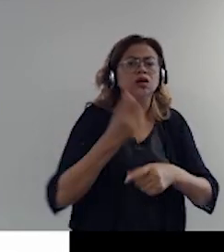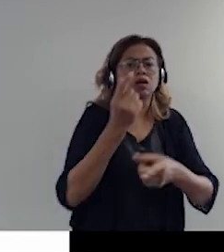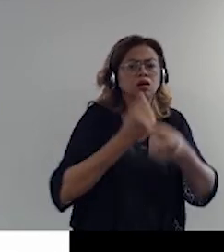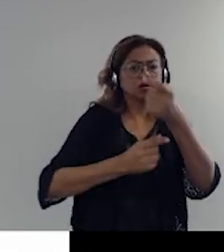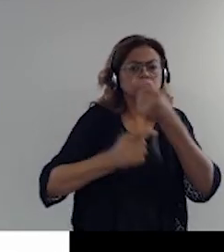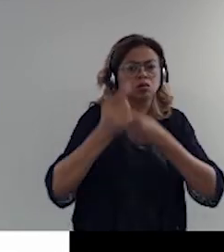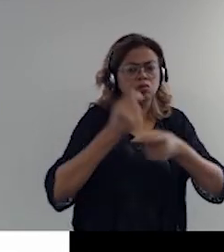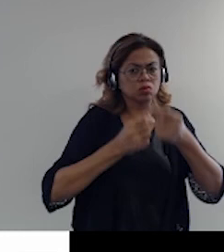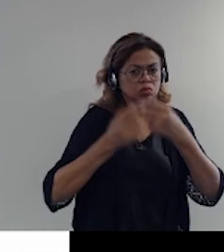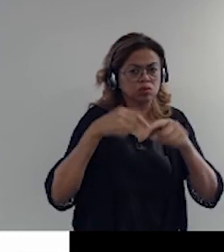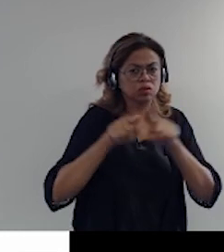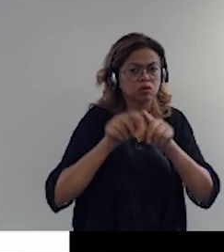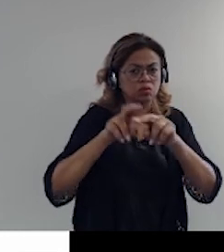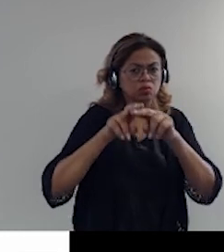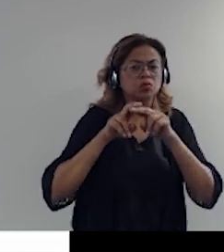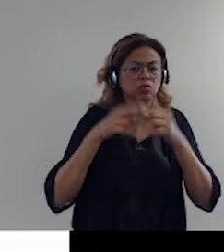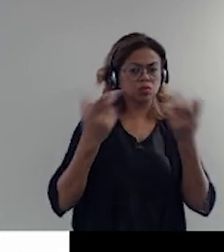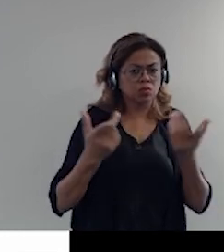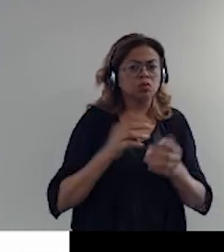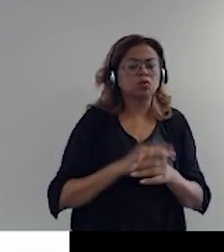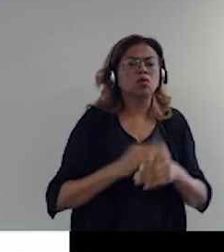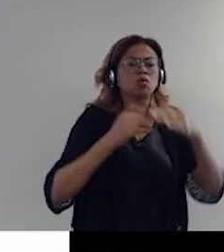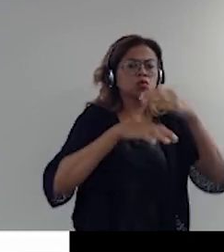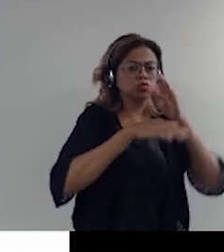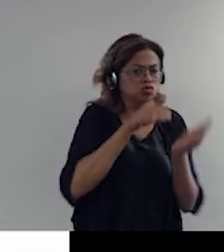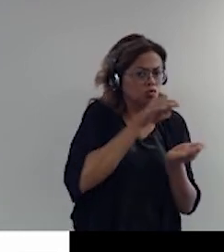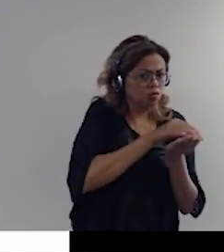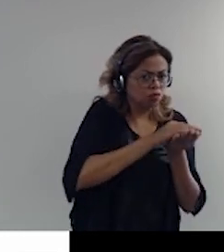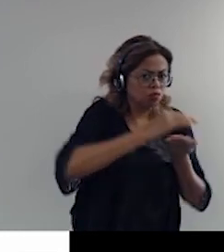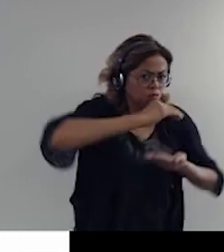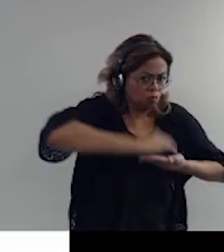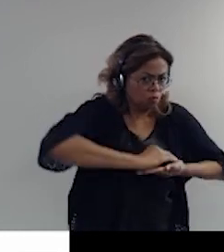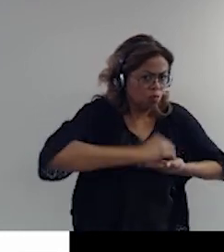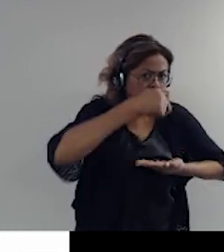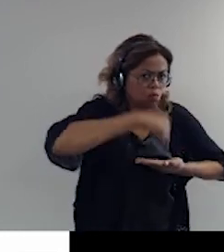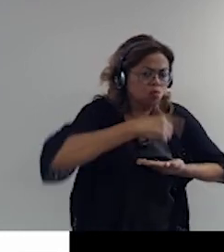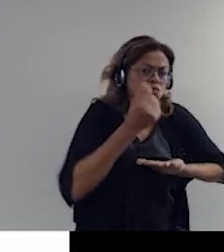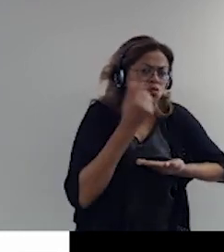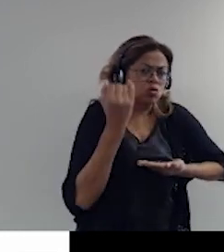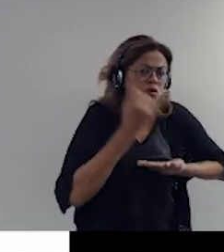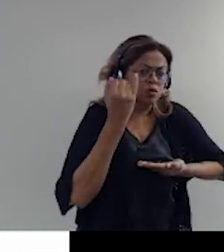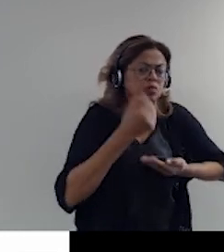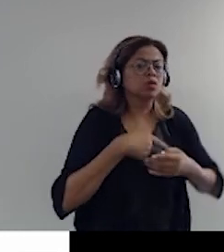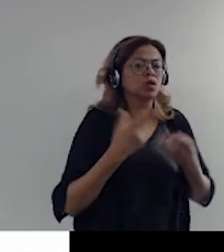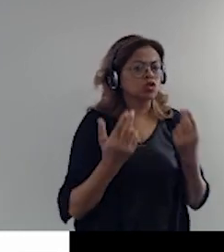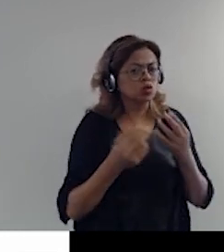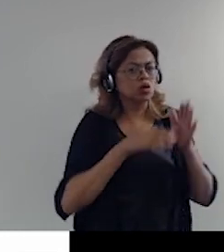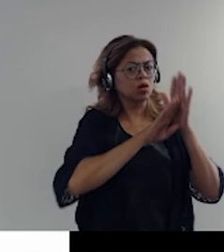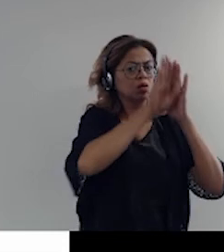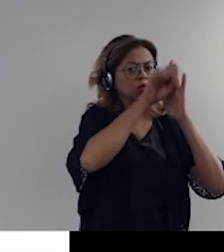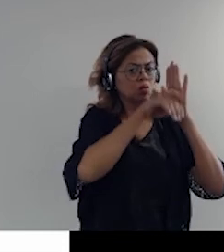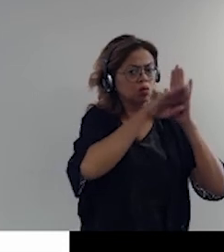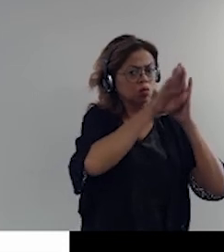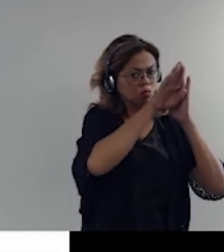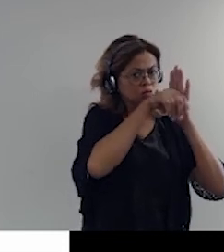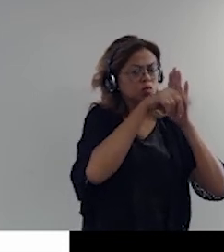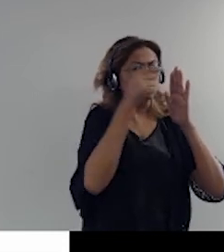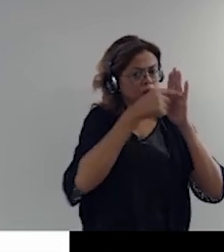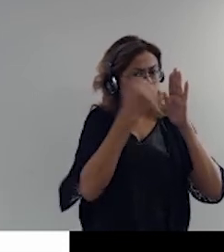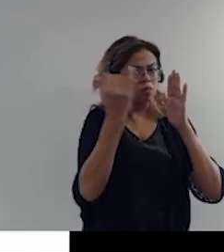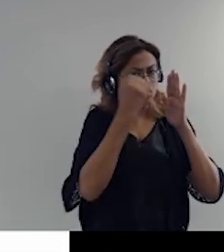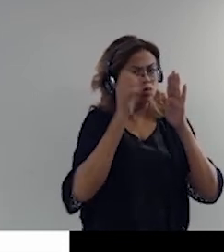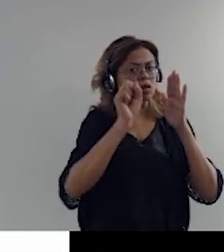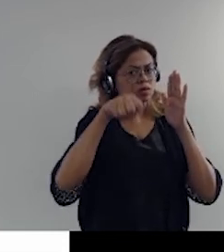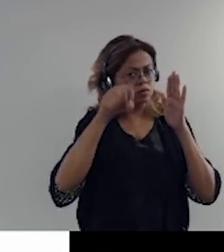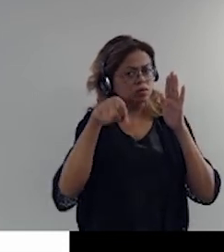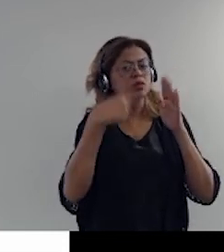esses setores por meio da indústria de fundo. E assim como a Bolsa, a indústria de fundos se mostrou